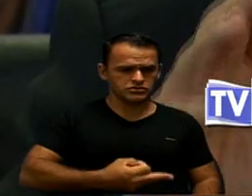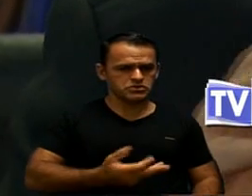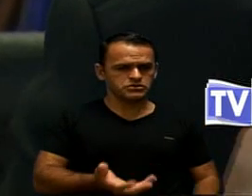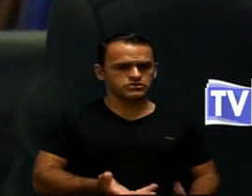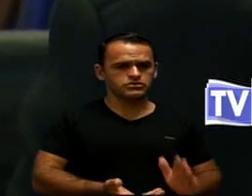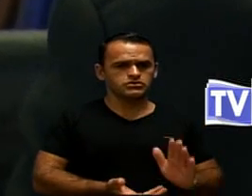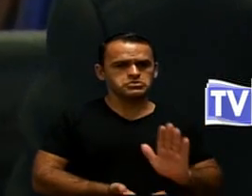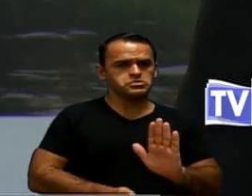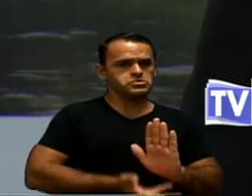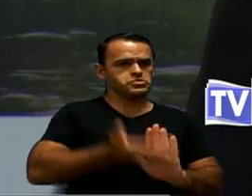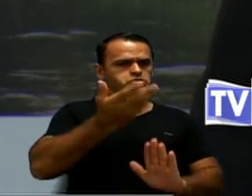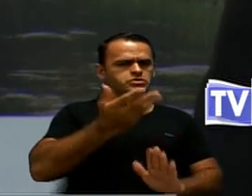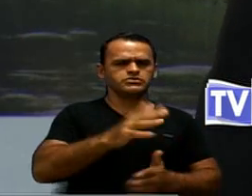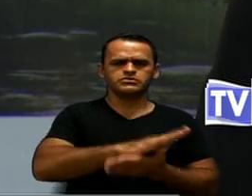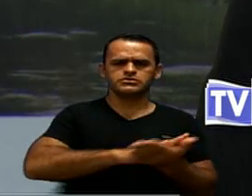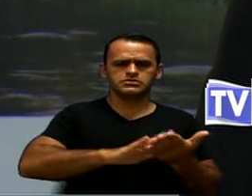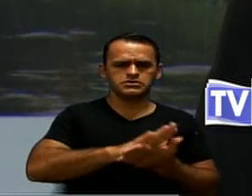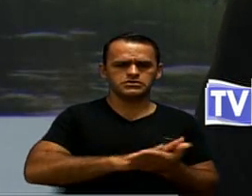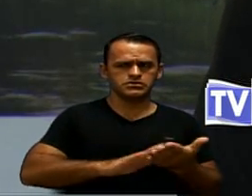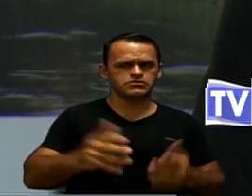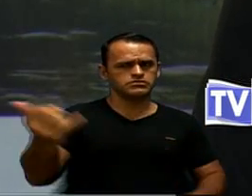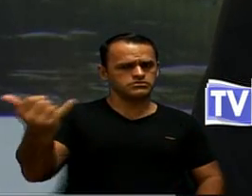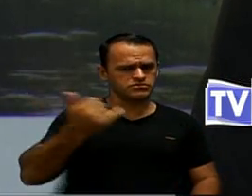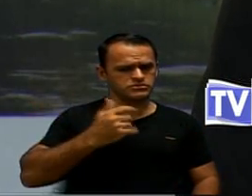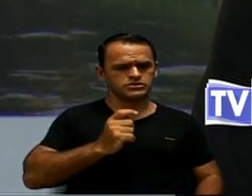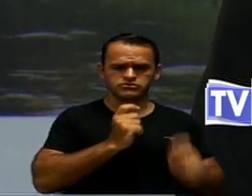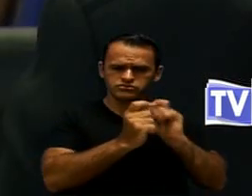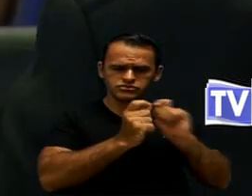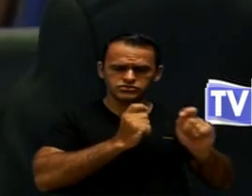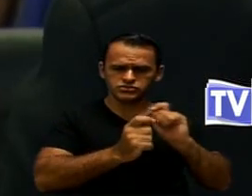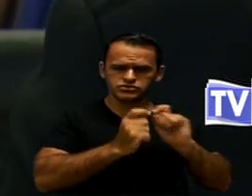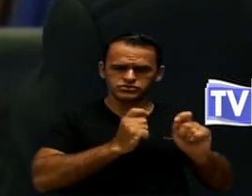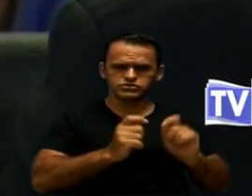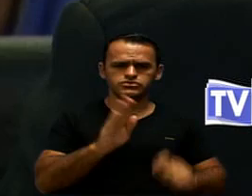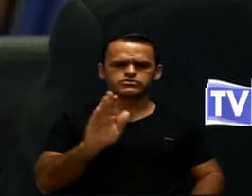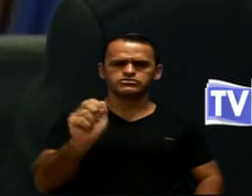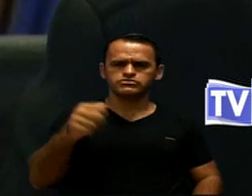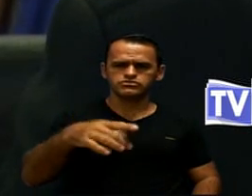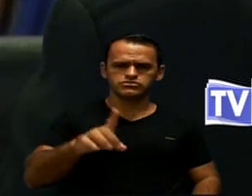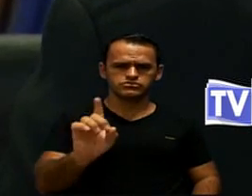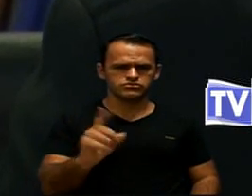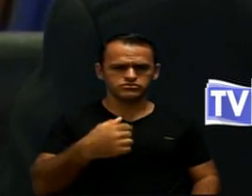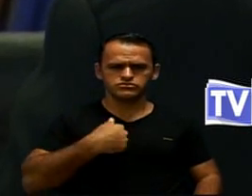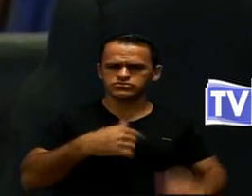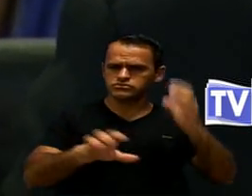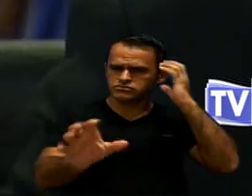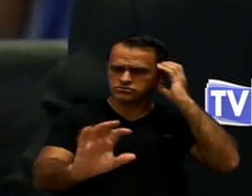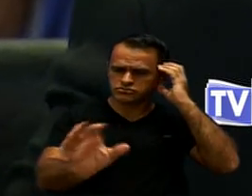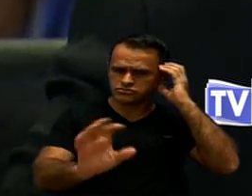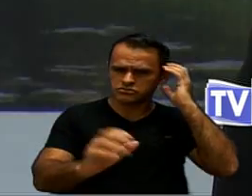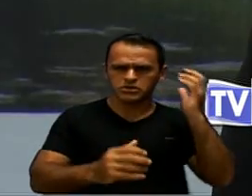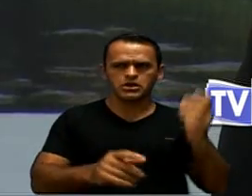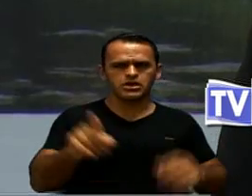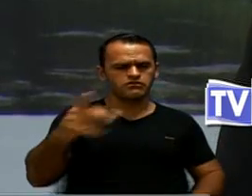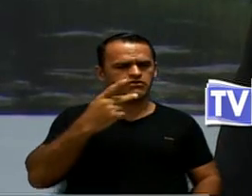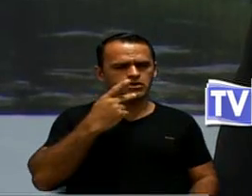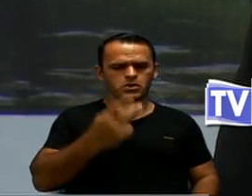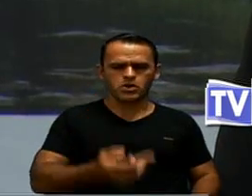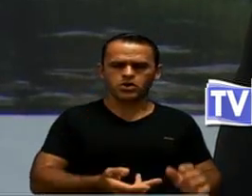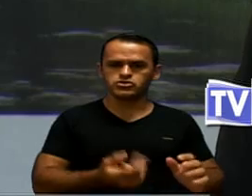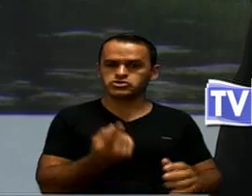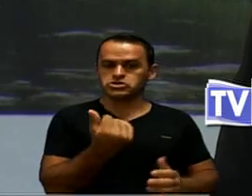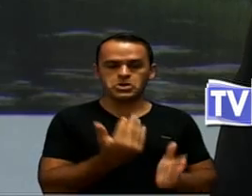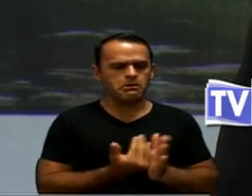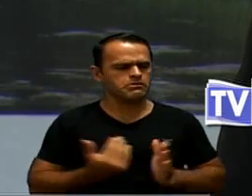prefeito está mal informado ou o seu secretário não informado. Tem essa entrevista na Band que eu acompanhei, dizendo que não ia aumentar nada, que ainda